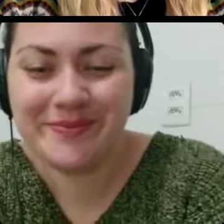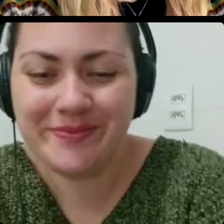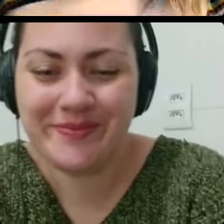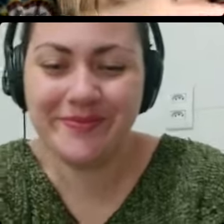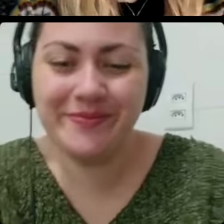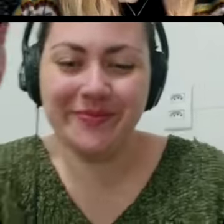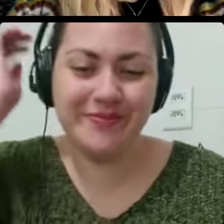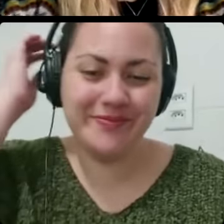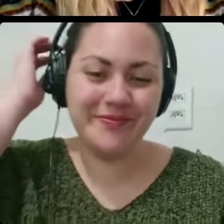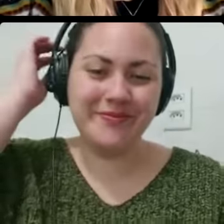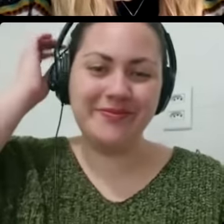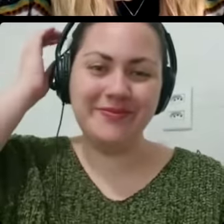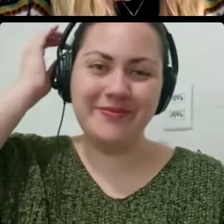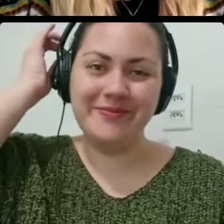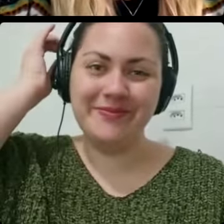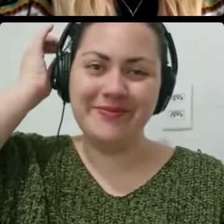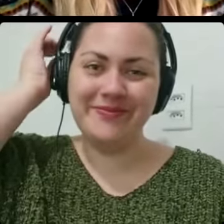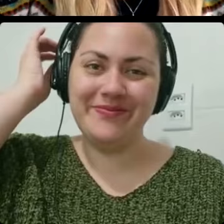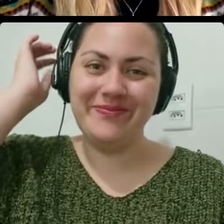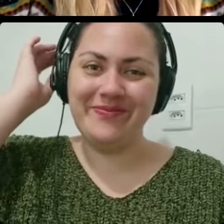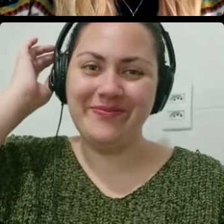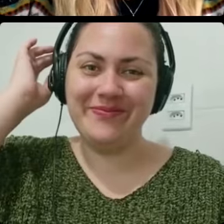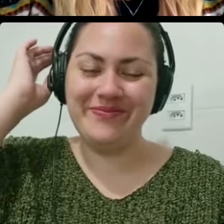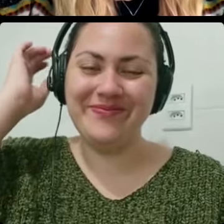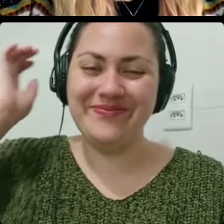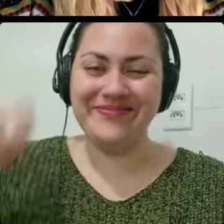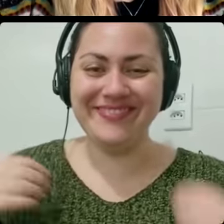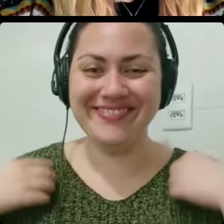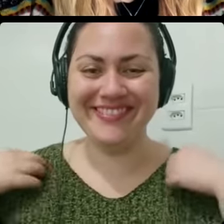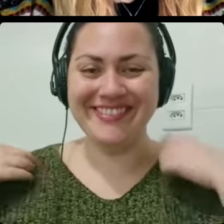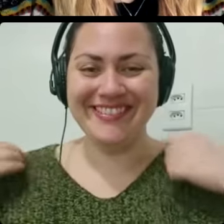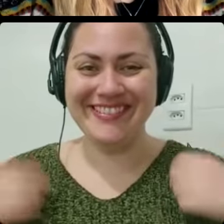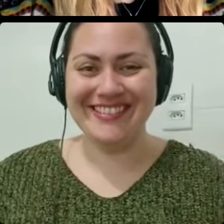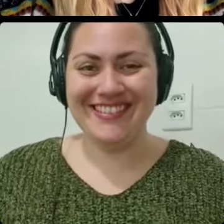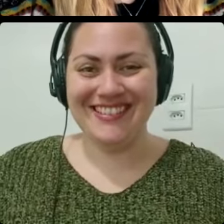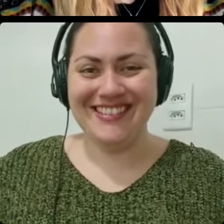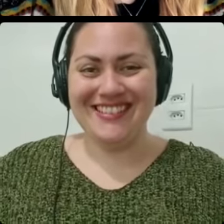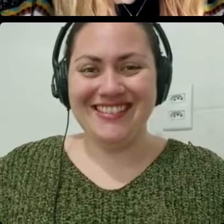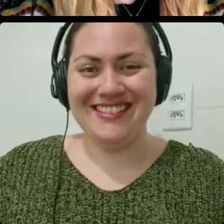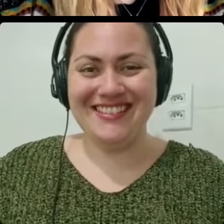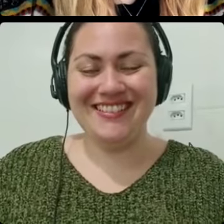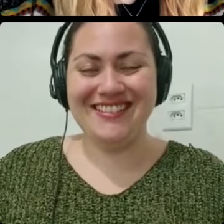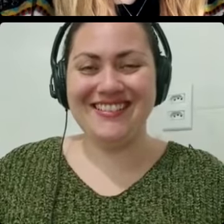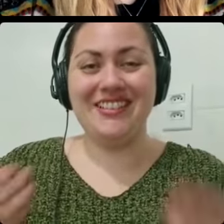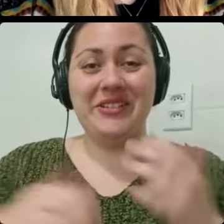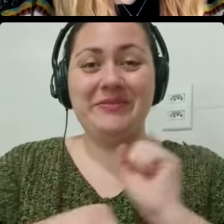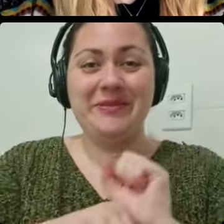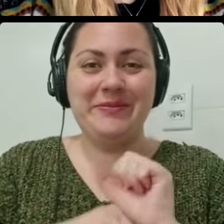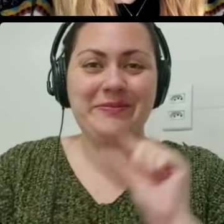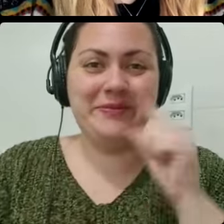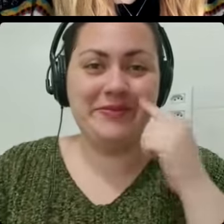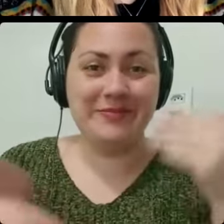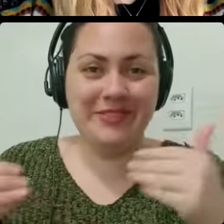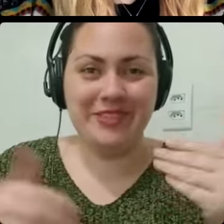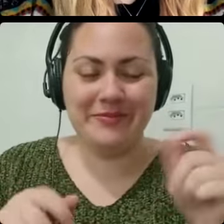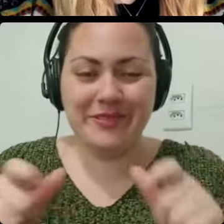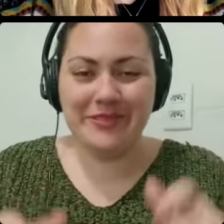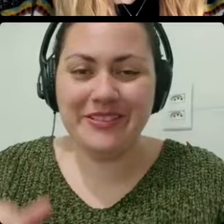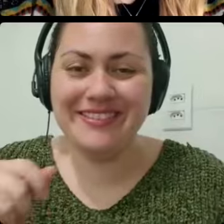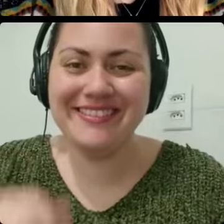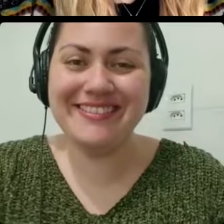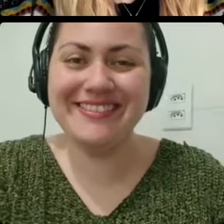Seja muito bem-vinda. Vamos aguardar nosso convidado, então. Ainda